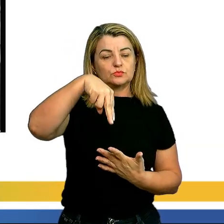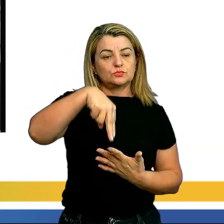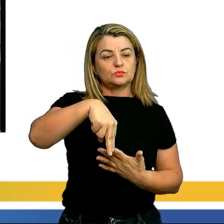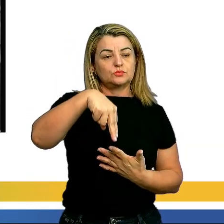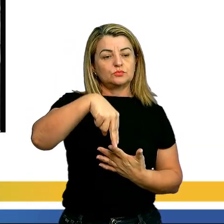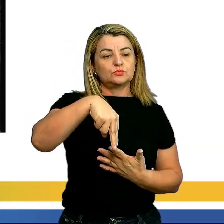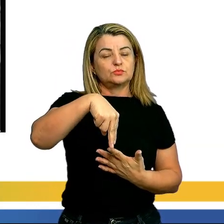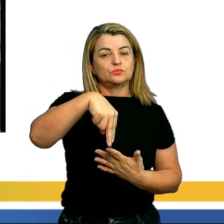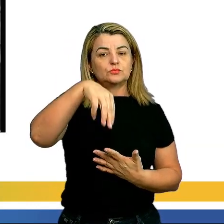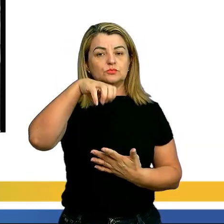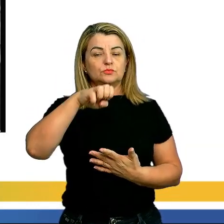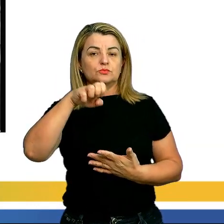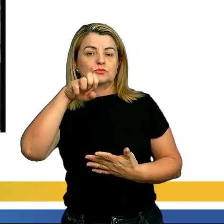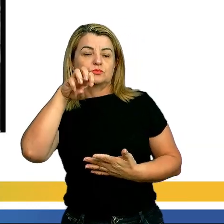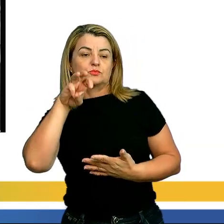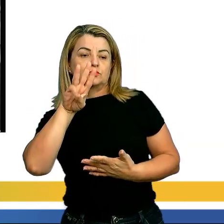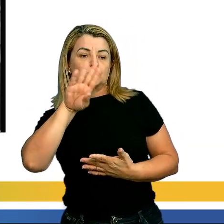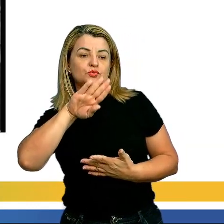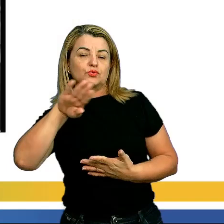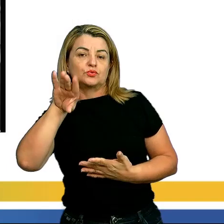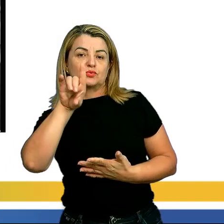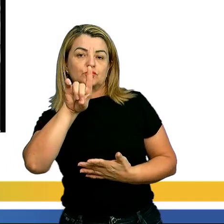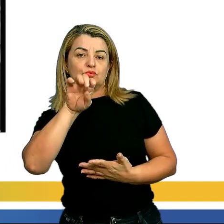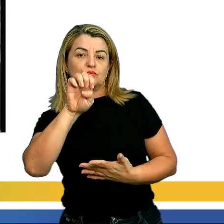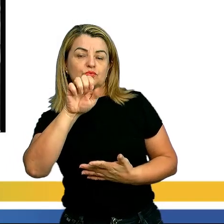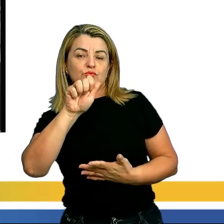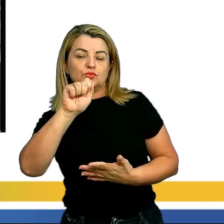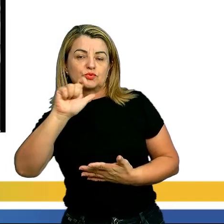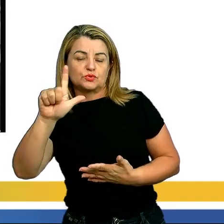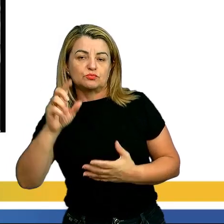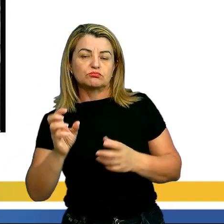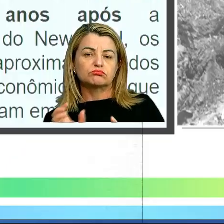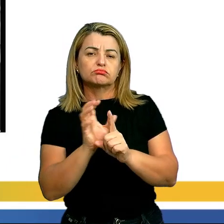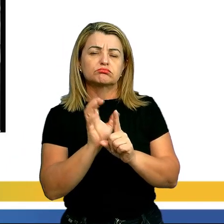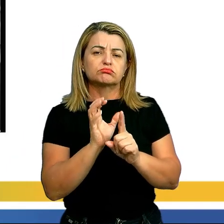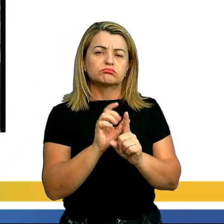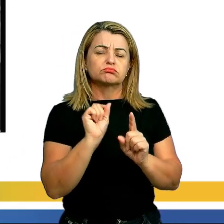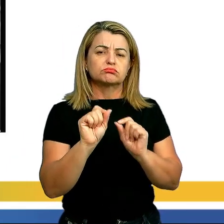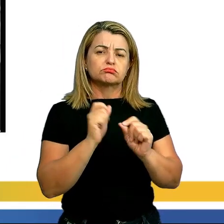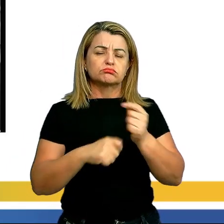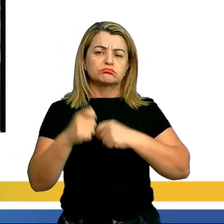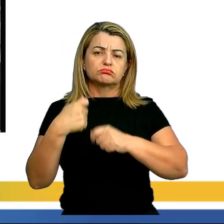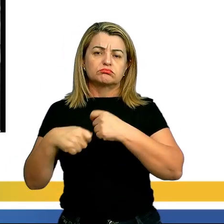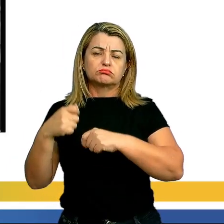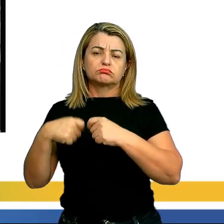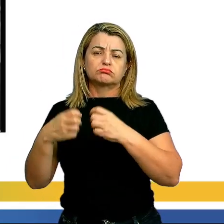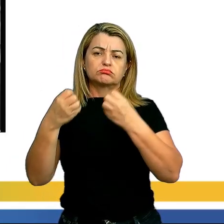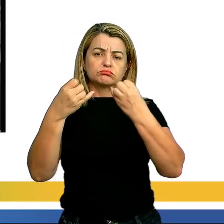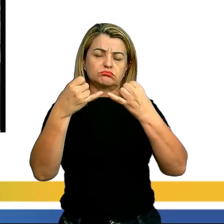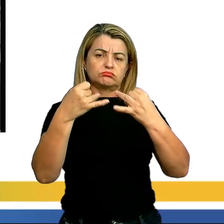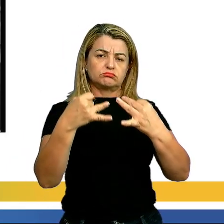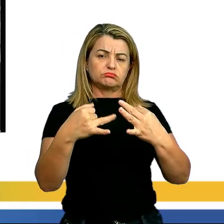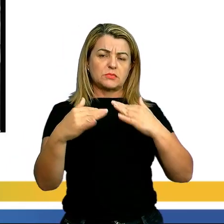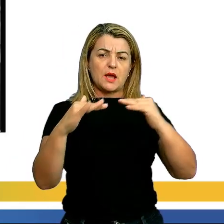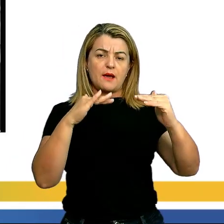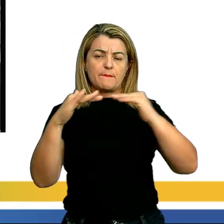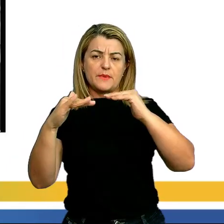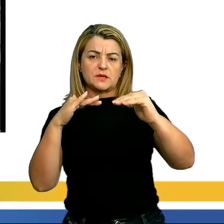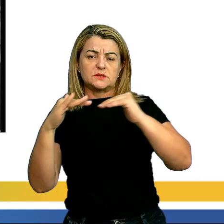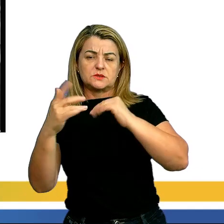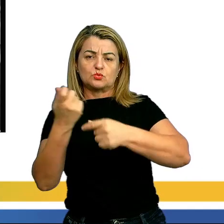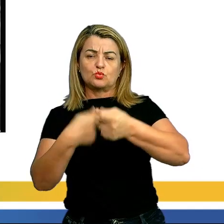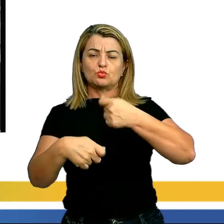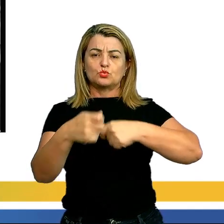uma teoria econômica keynesiana, né? Que dizia que a mediação econômica